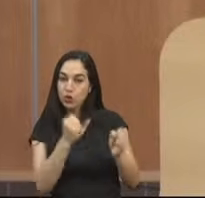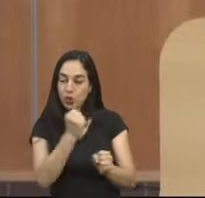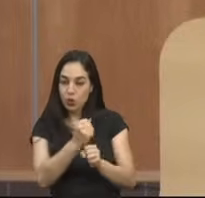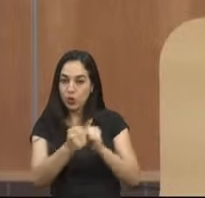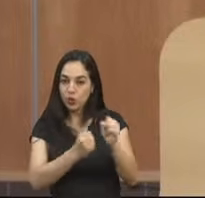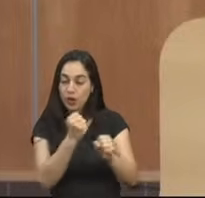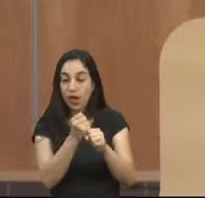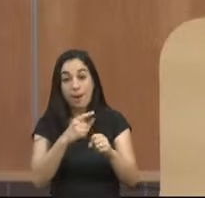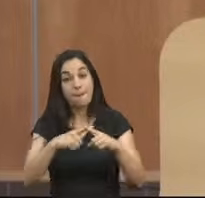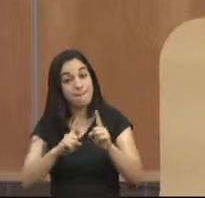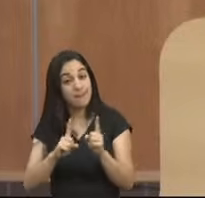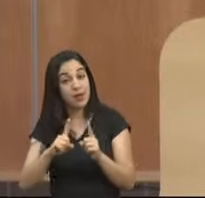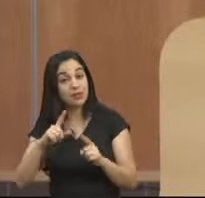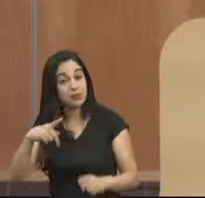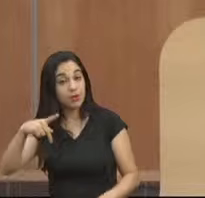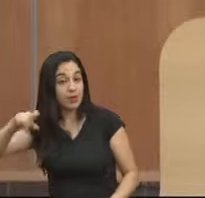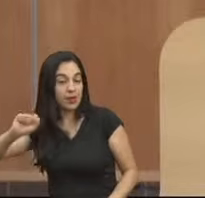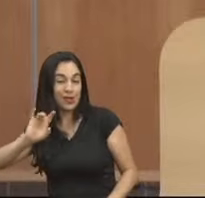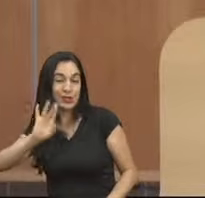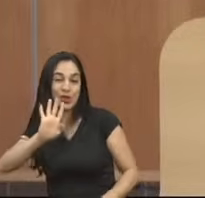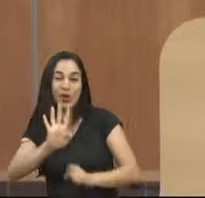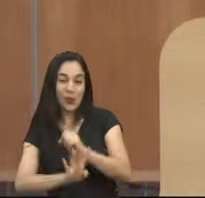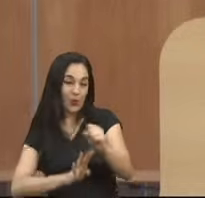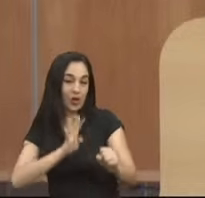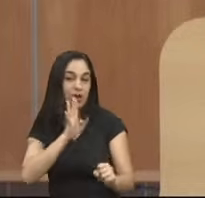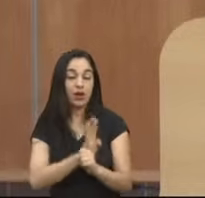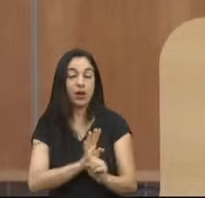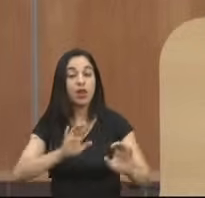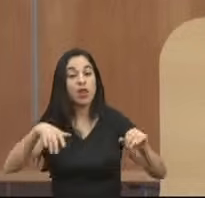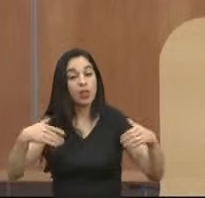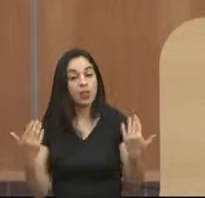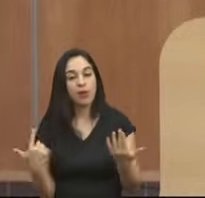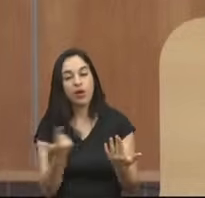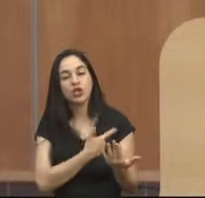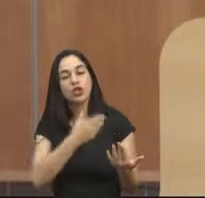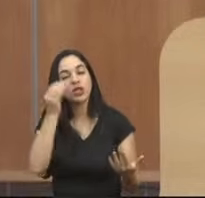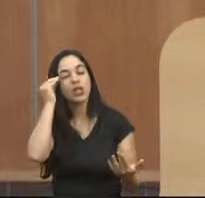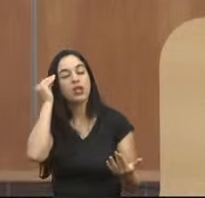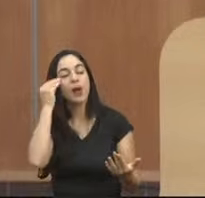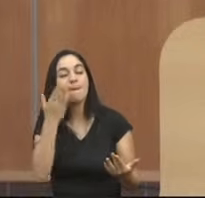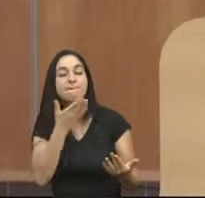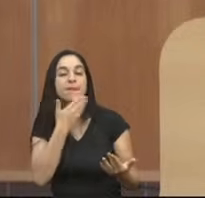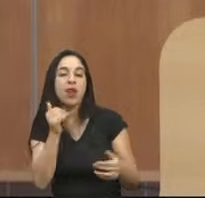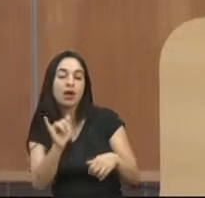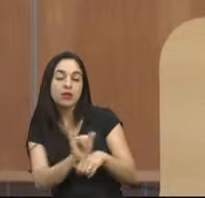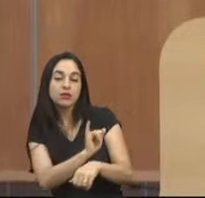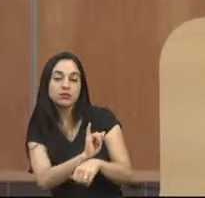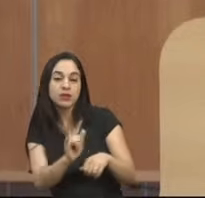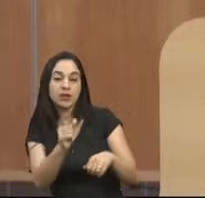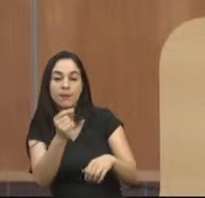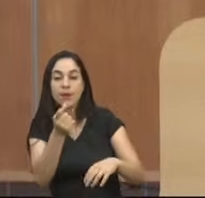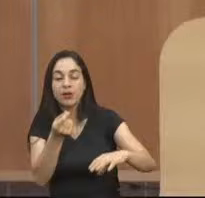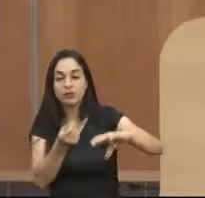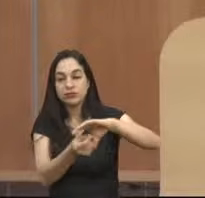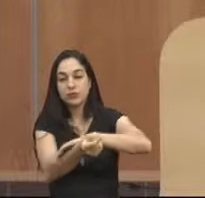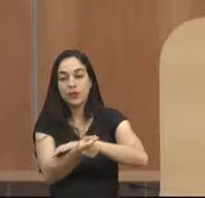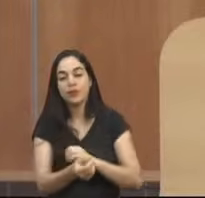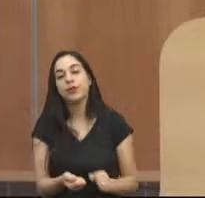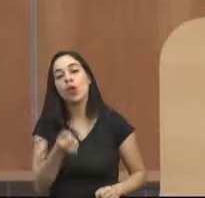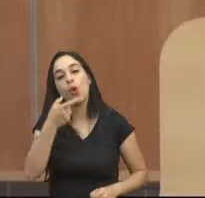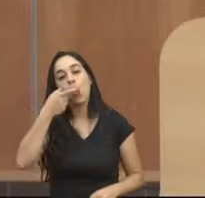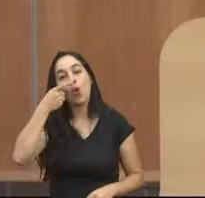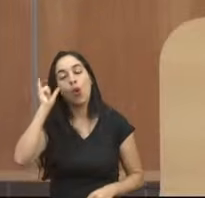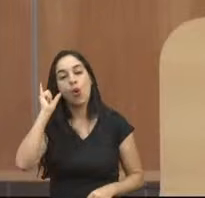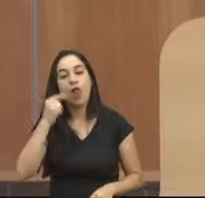gente consiga atingir aqui a melhor peça orçamentária possível. Ontem eu apresentei algumas